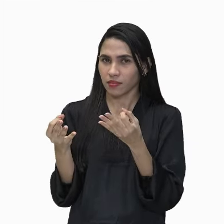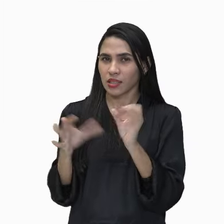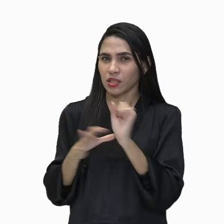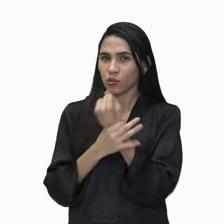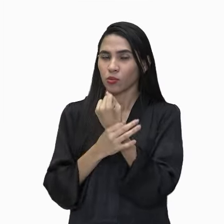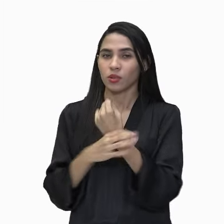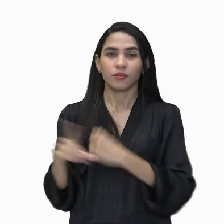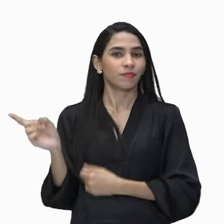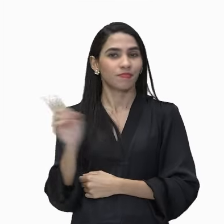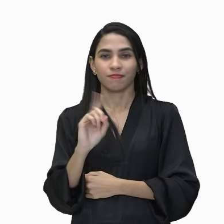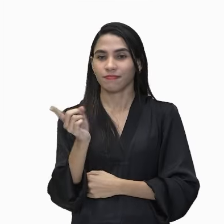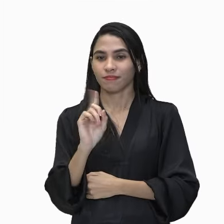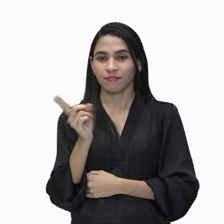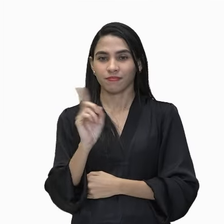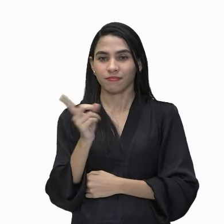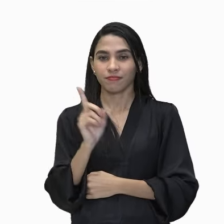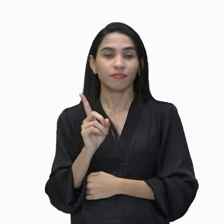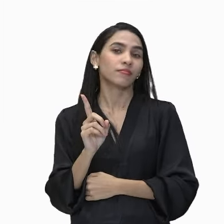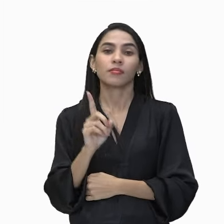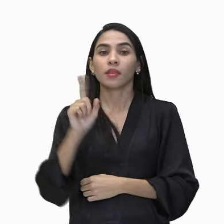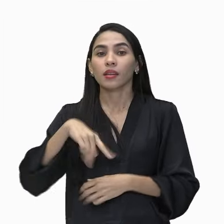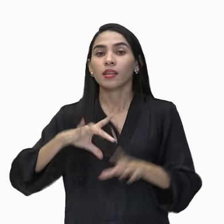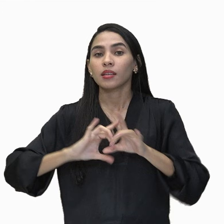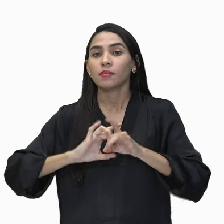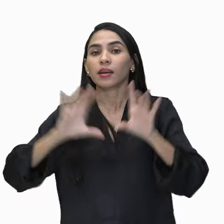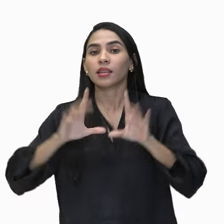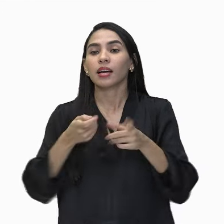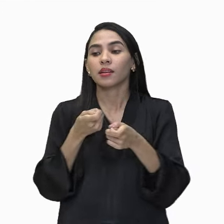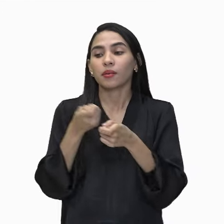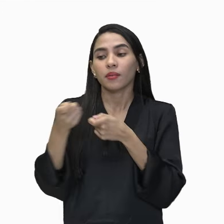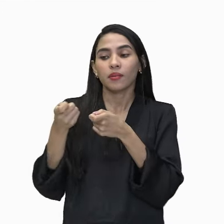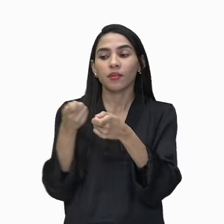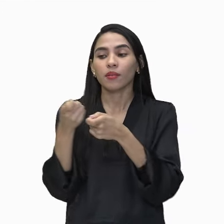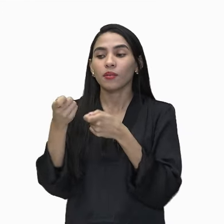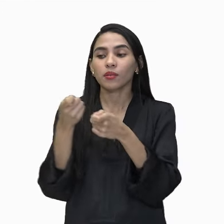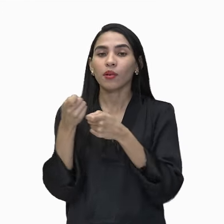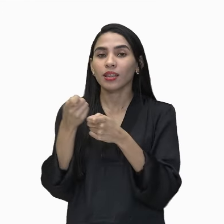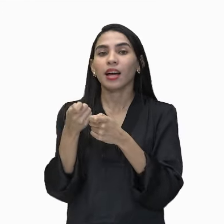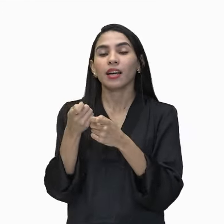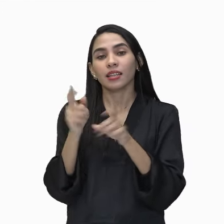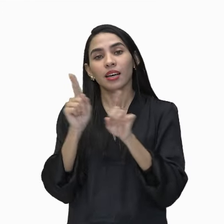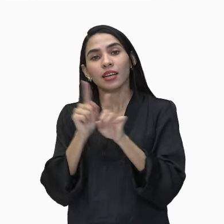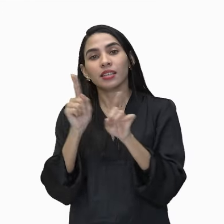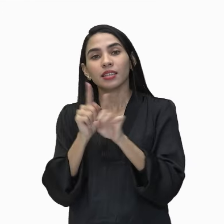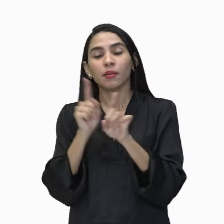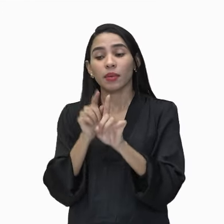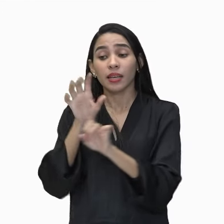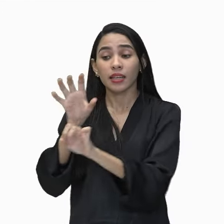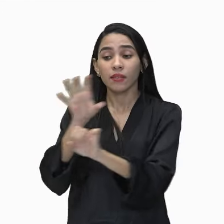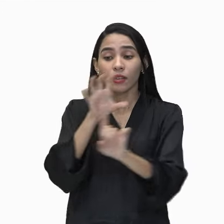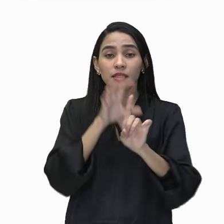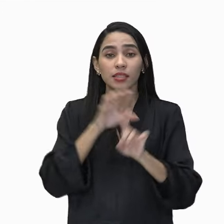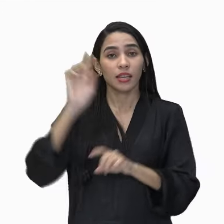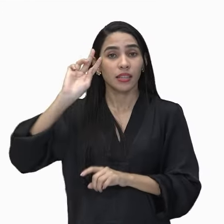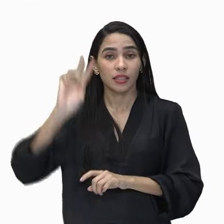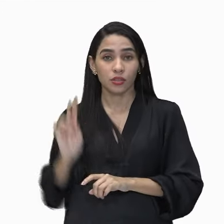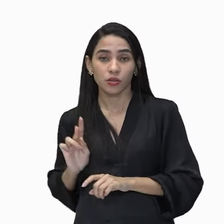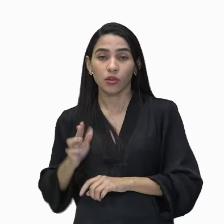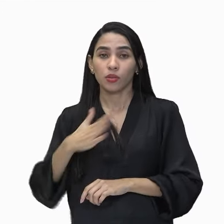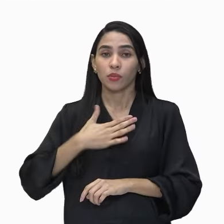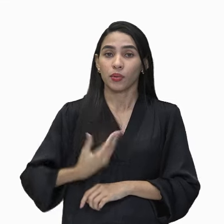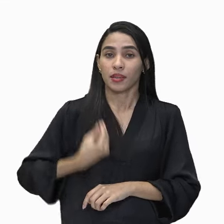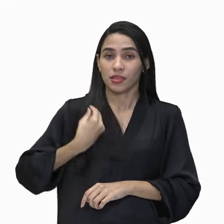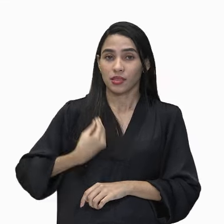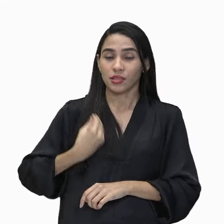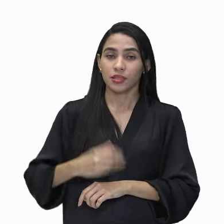Essa liberdade, ela era o quê? Condicionada às circunstâncias históricas do meu